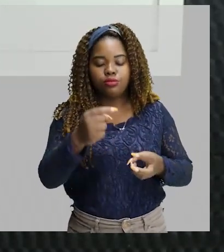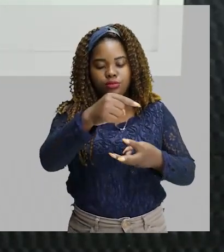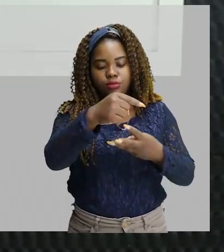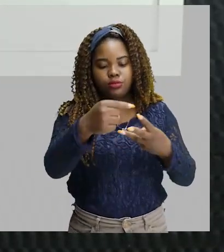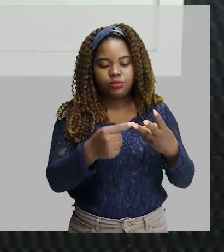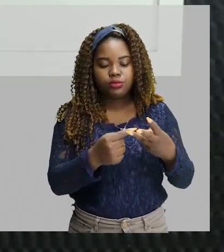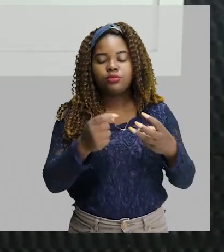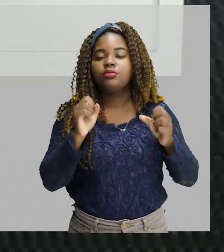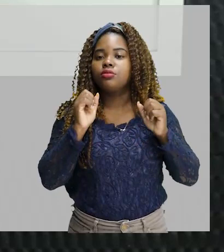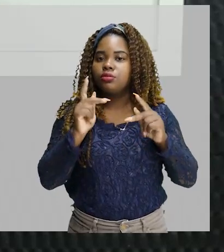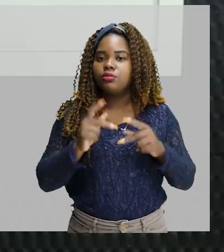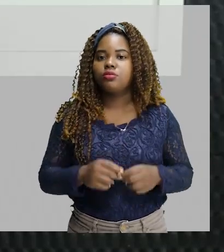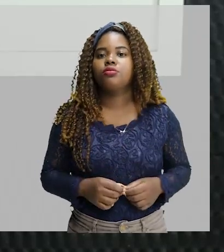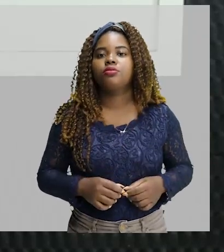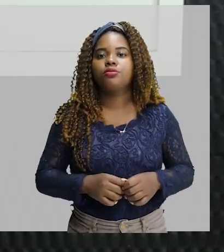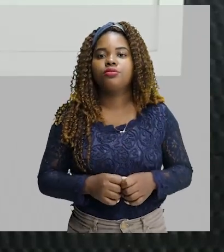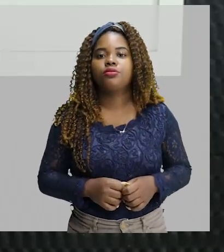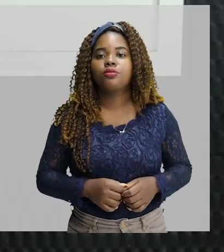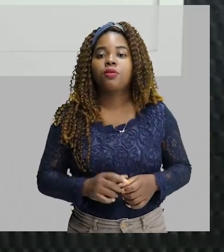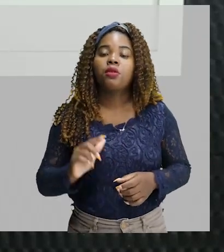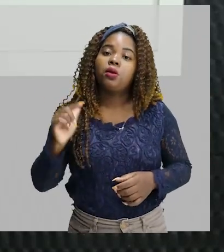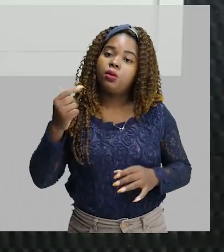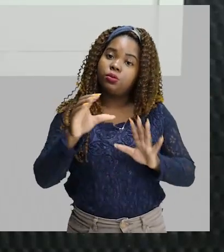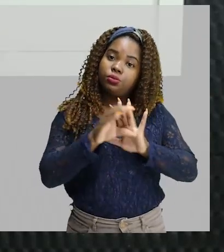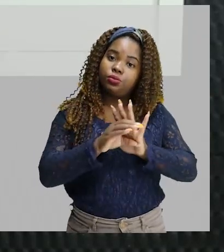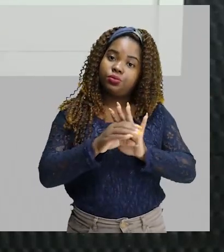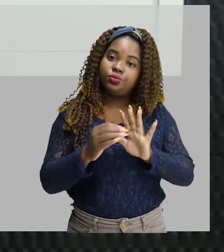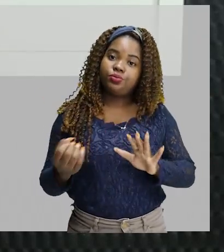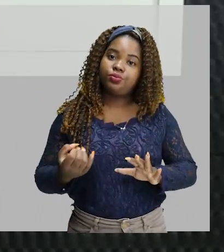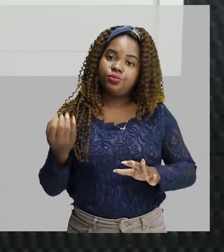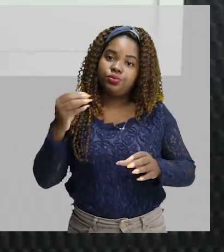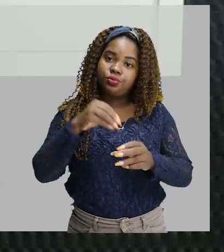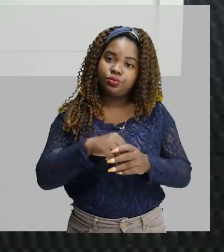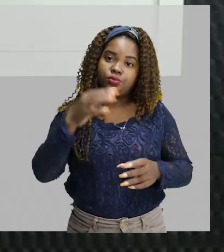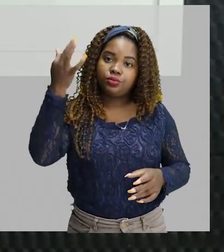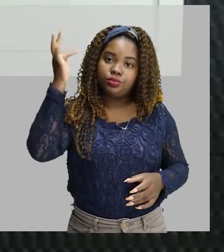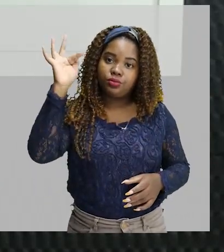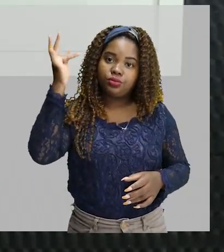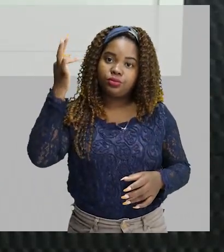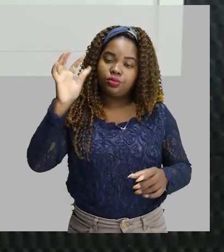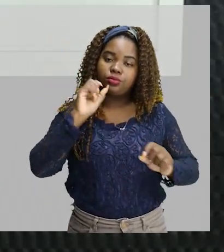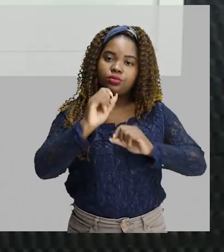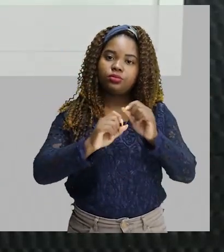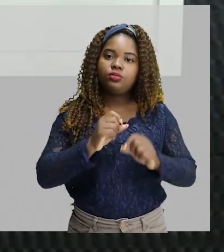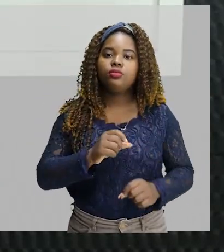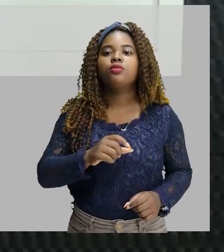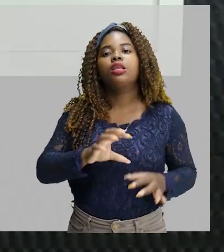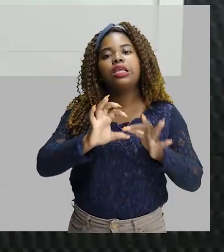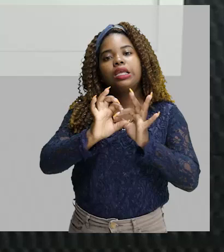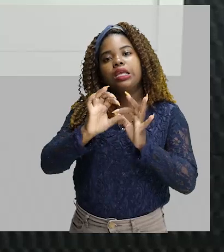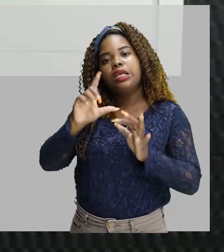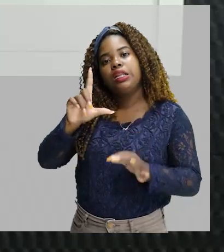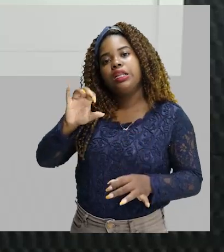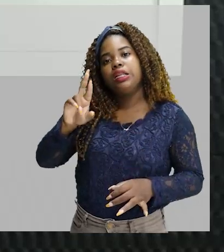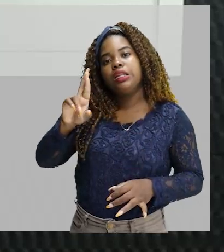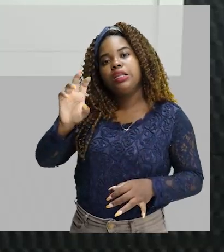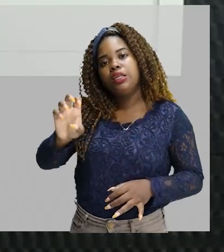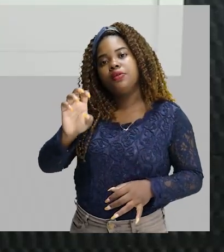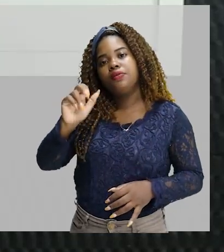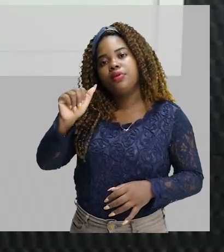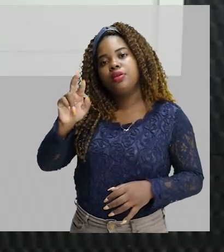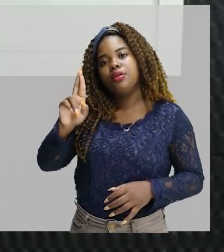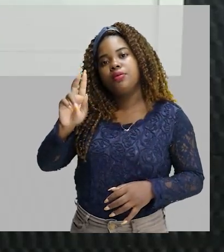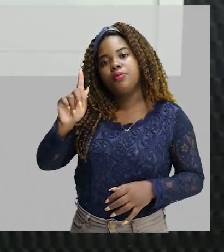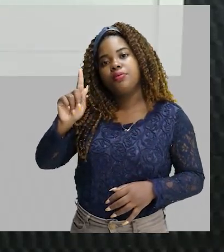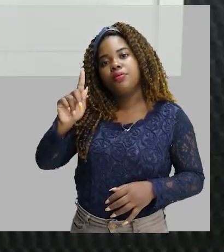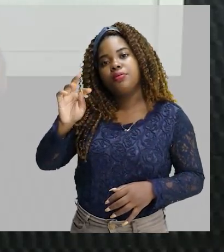temos também um outro conceito importantíssimo dentro da filosofia, que é a questão do livre-arbítrio, ok? Então, por uma questão